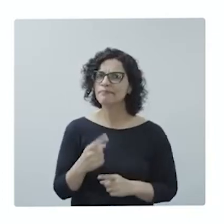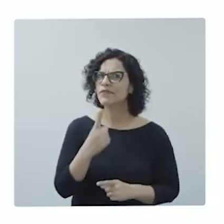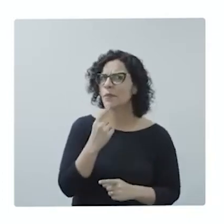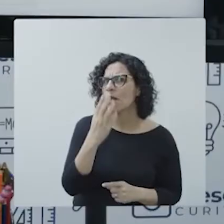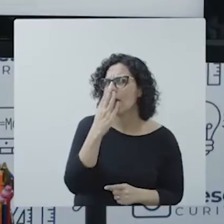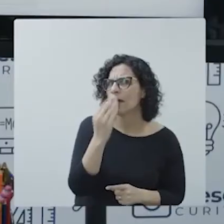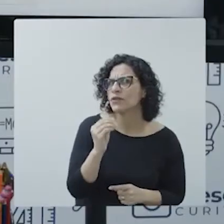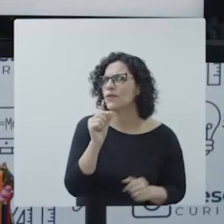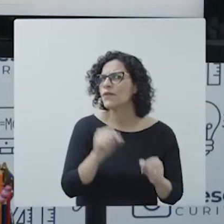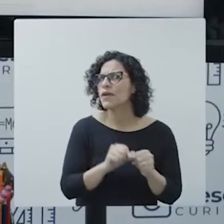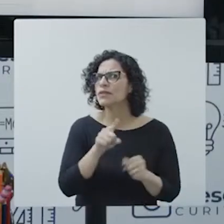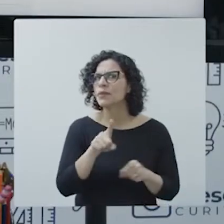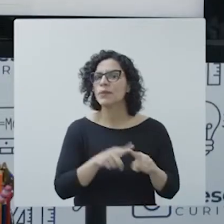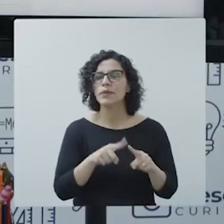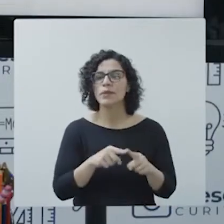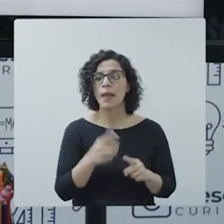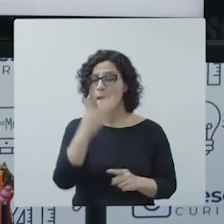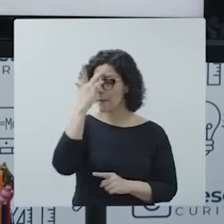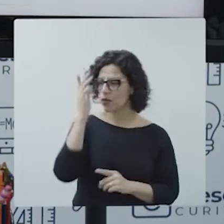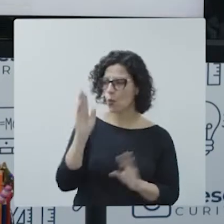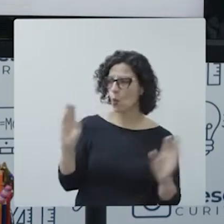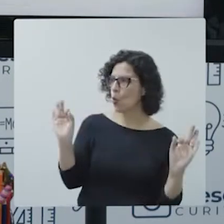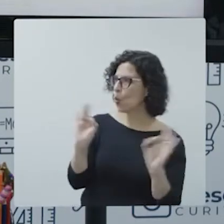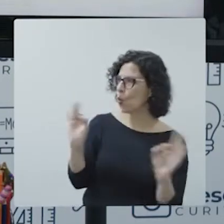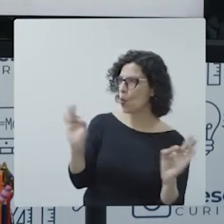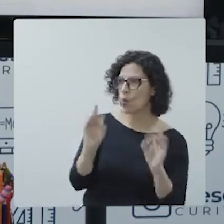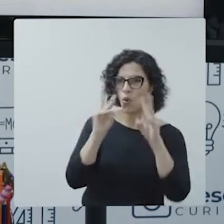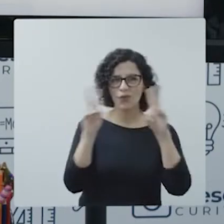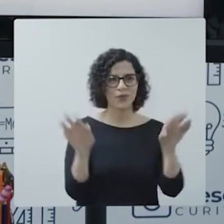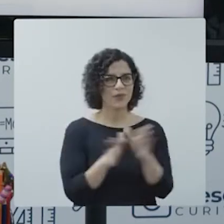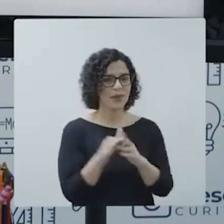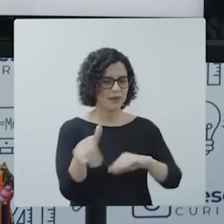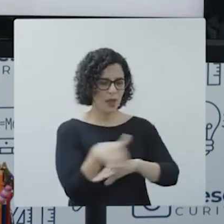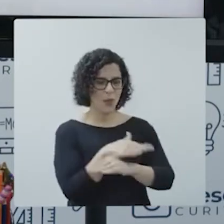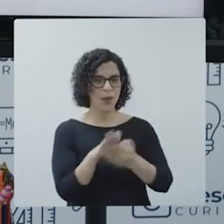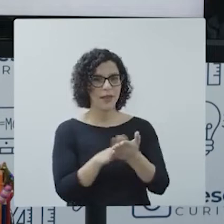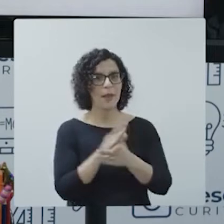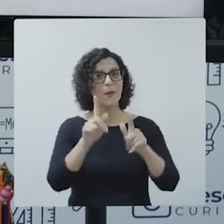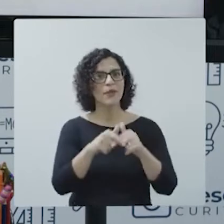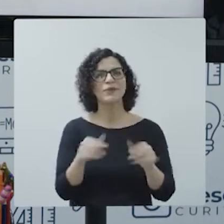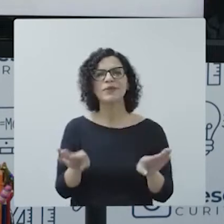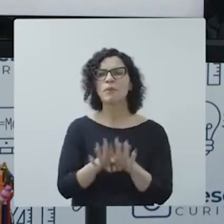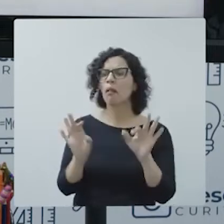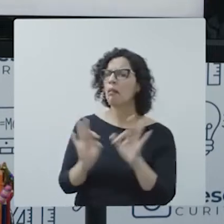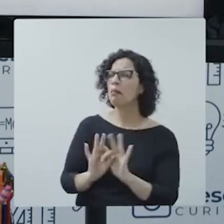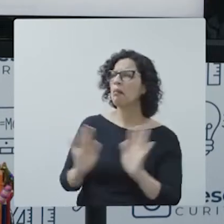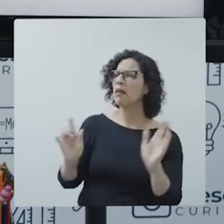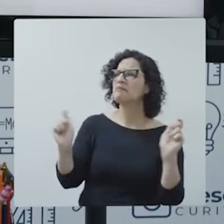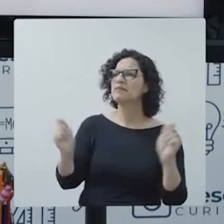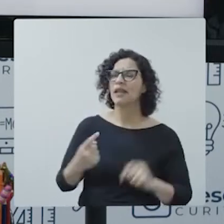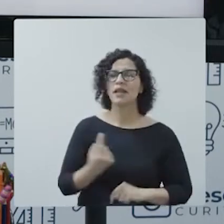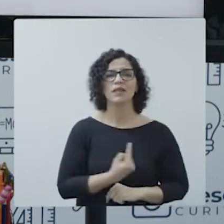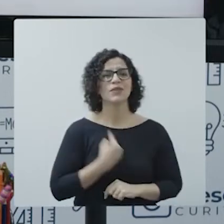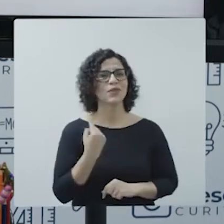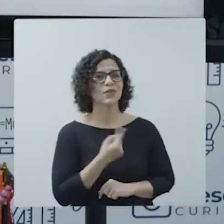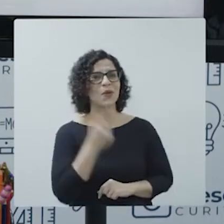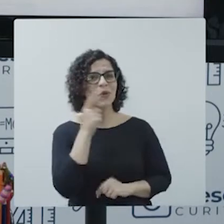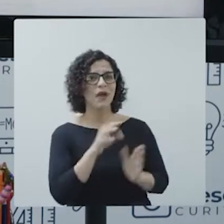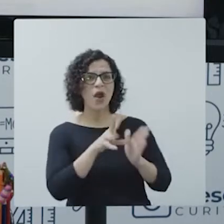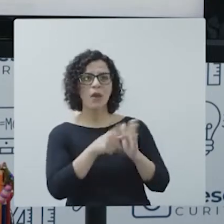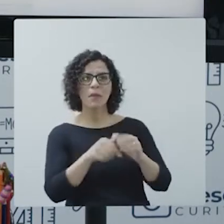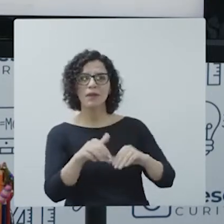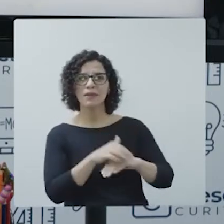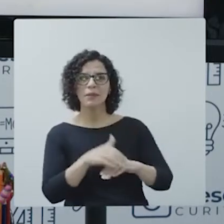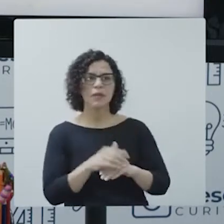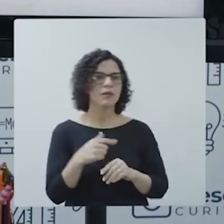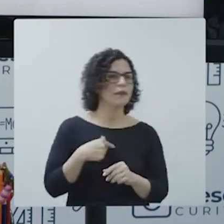a raposa fazia isso? Porque não tinham pessoas ali na rua. Então, ela estava mais sozinha. Então,